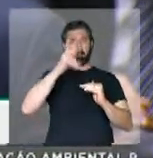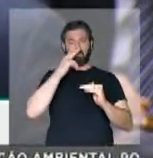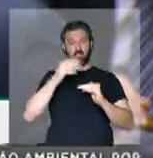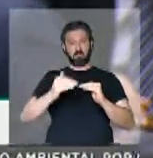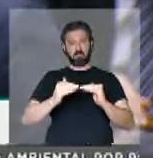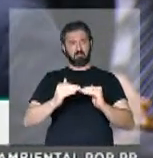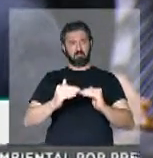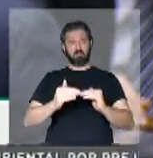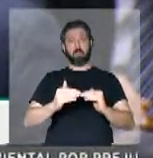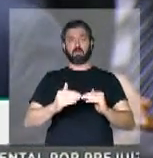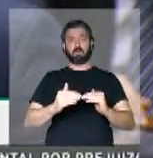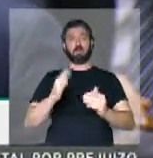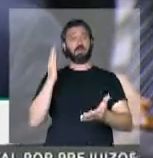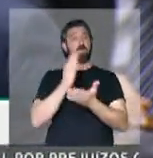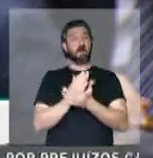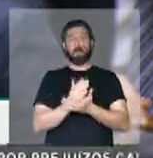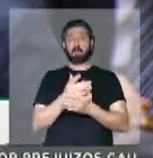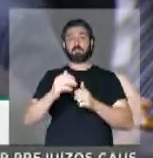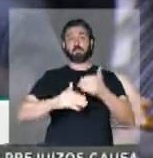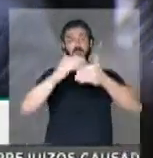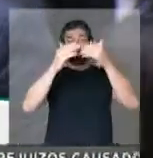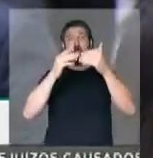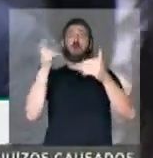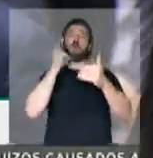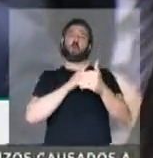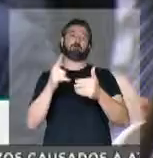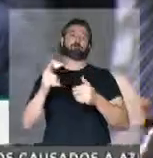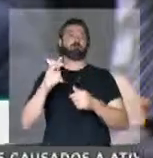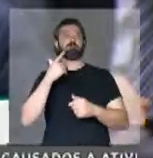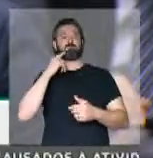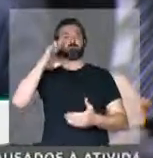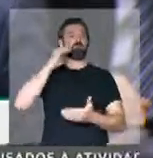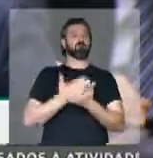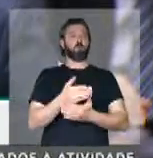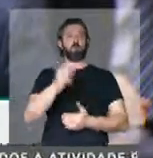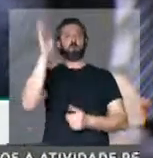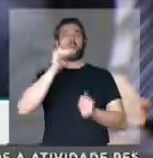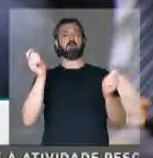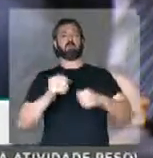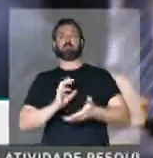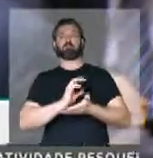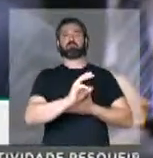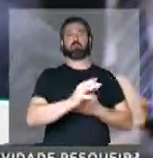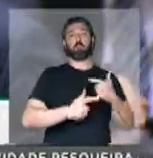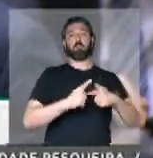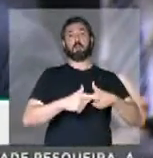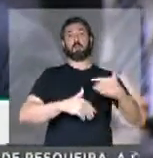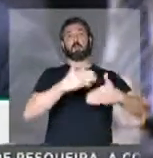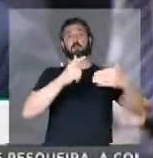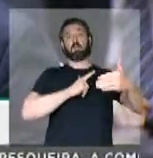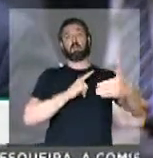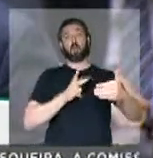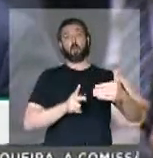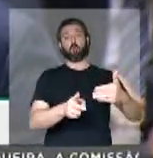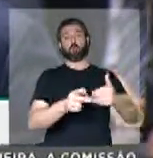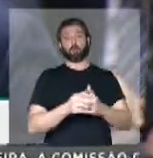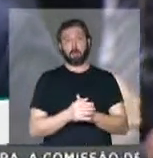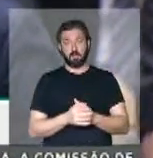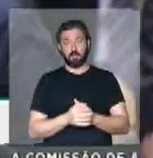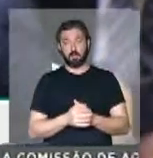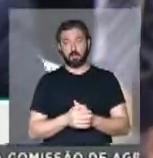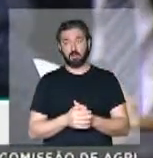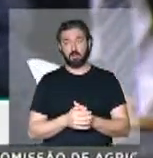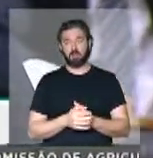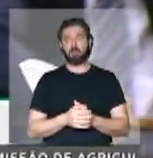acabar. E só vai acabar, e eles voltarão a confiar nos investimentos nessa